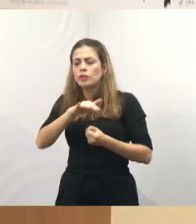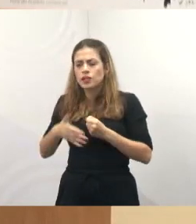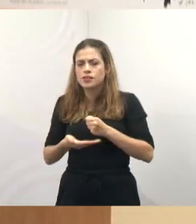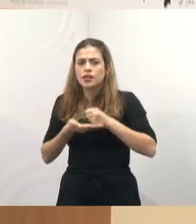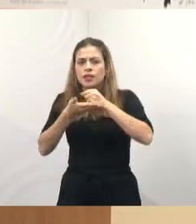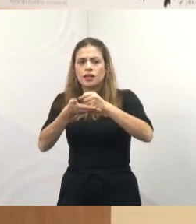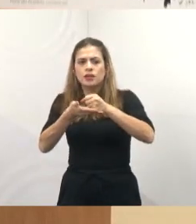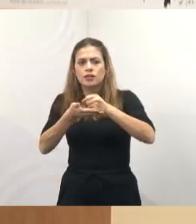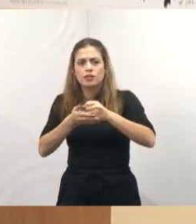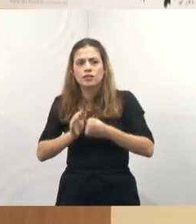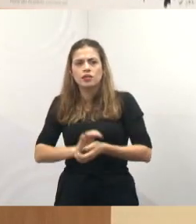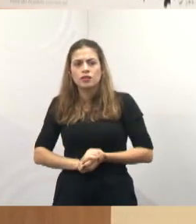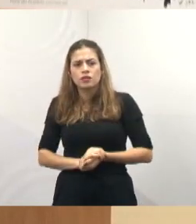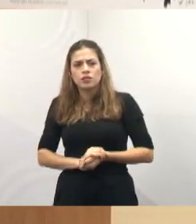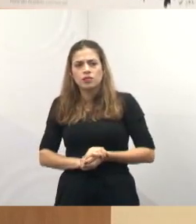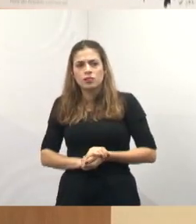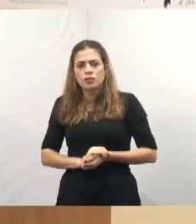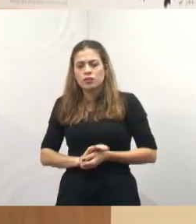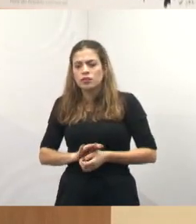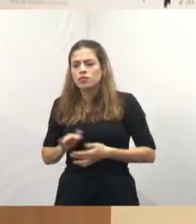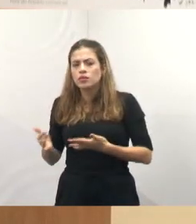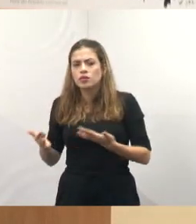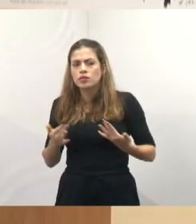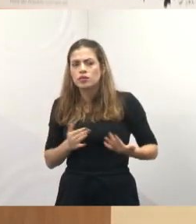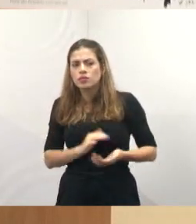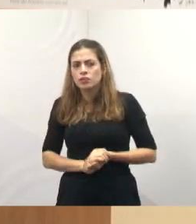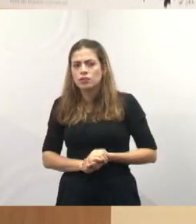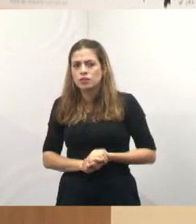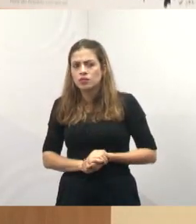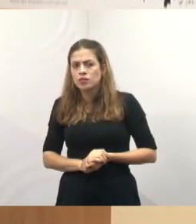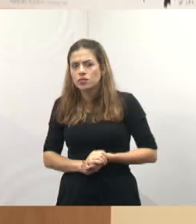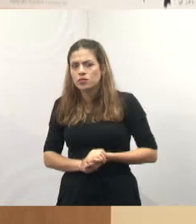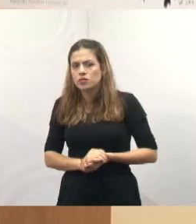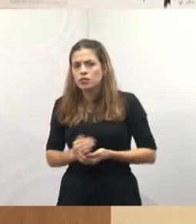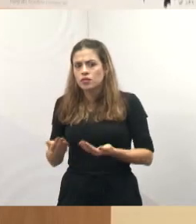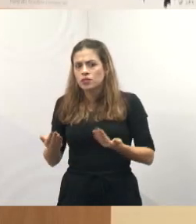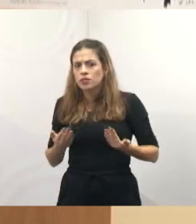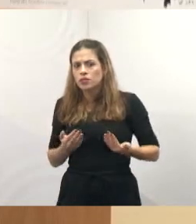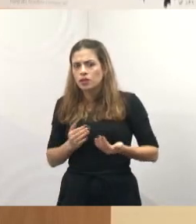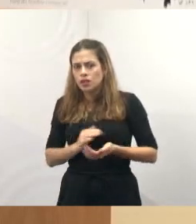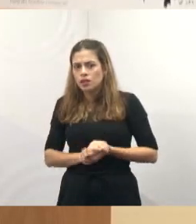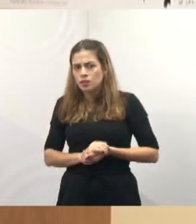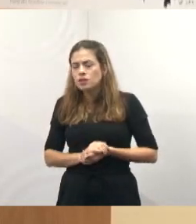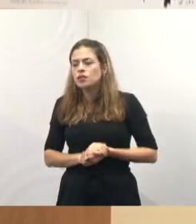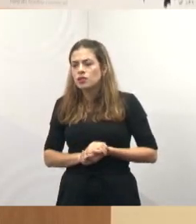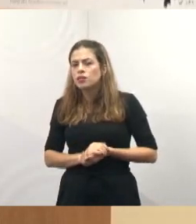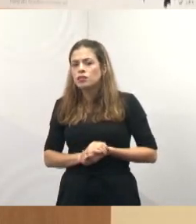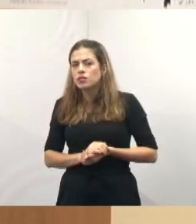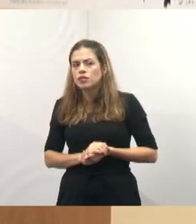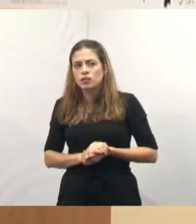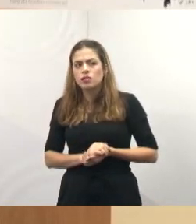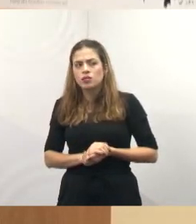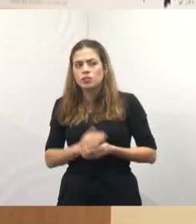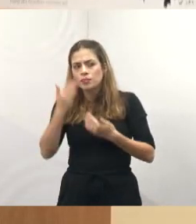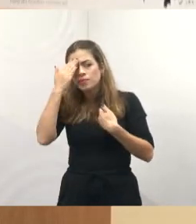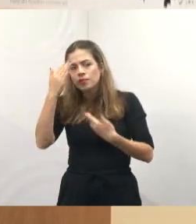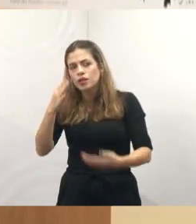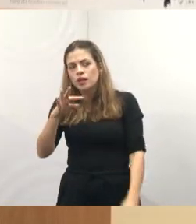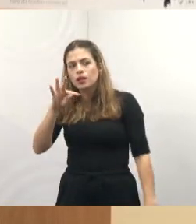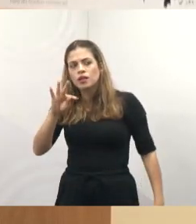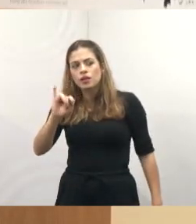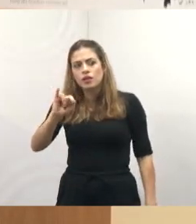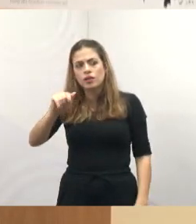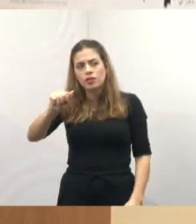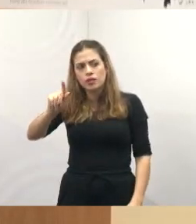políticas públicas. Esse modelo de monitoramento está elaborado graças à contribuição, e muito obrigado ao Tiago Prado,